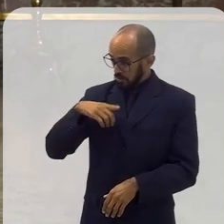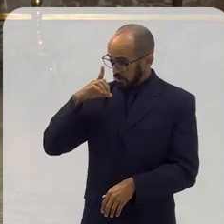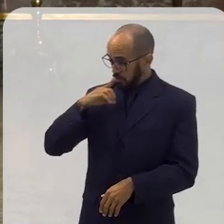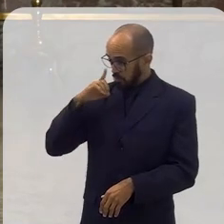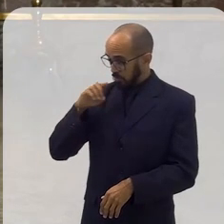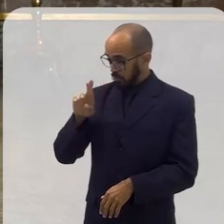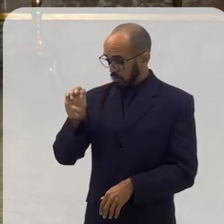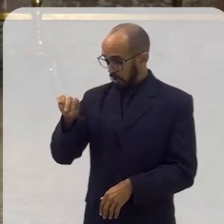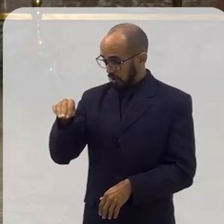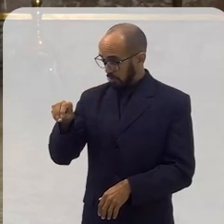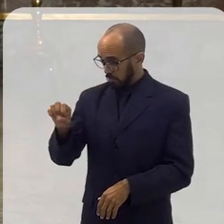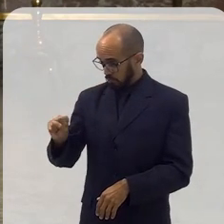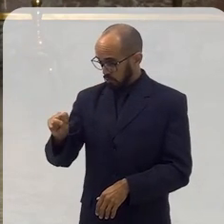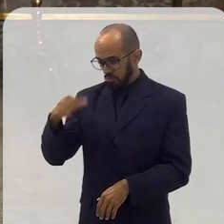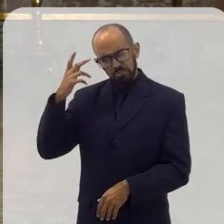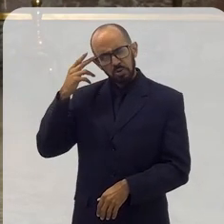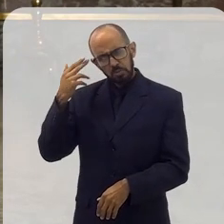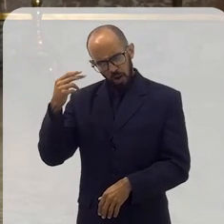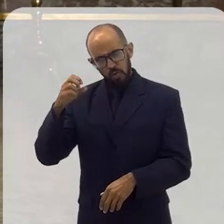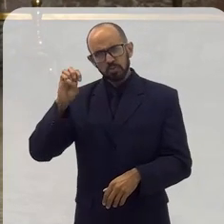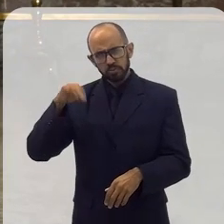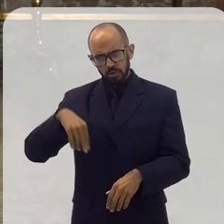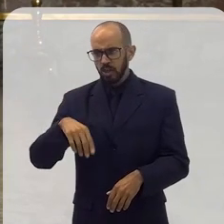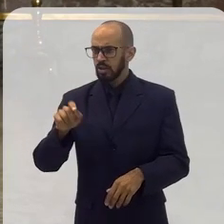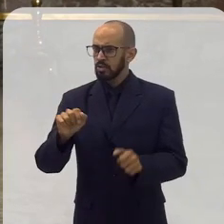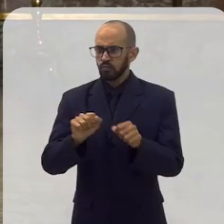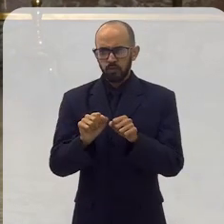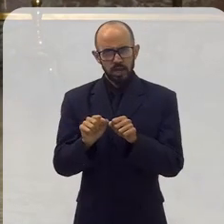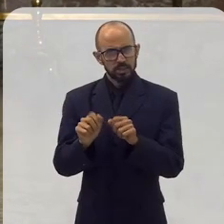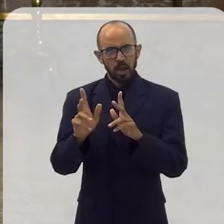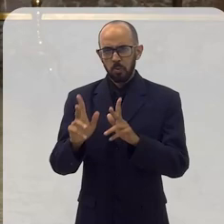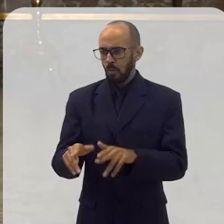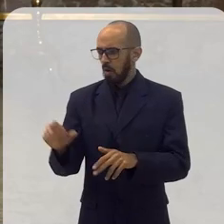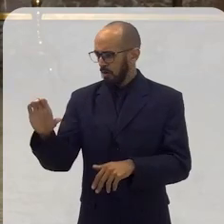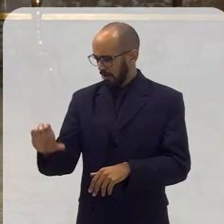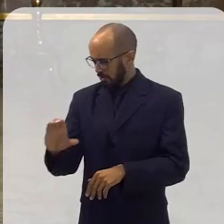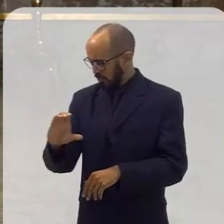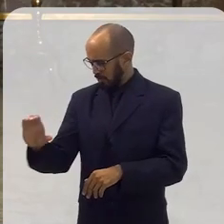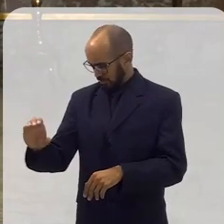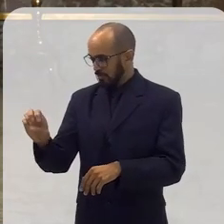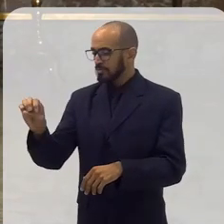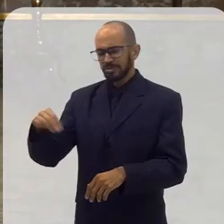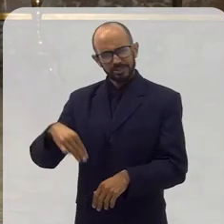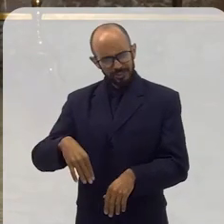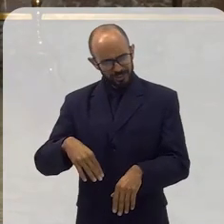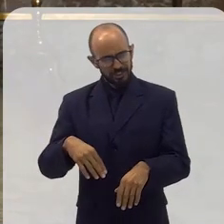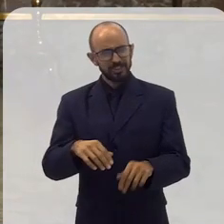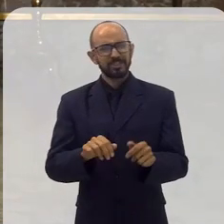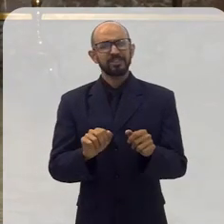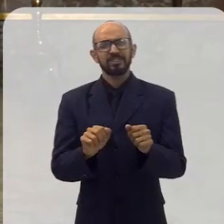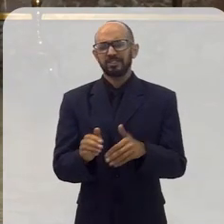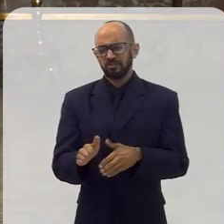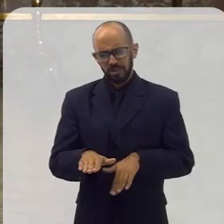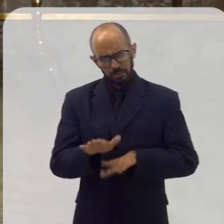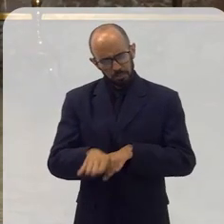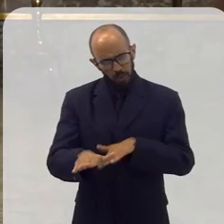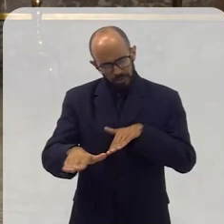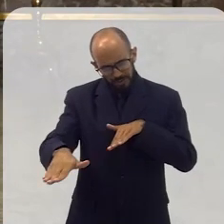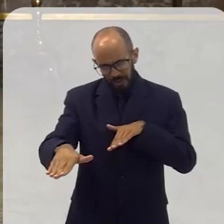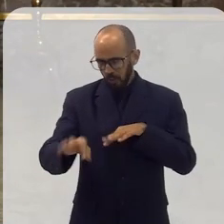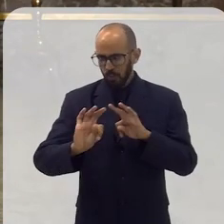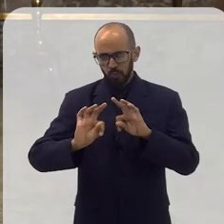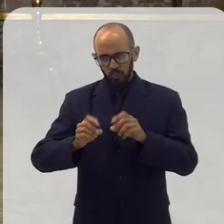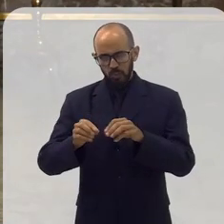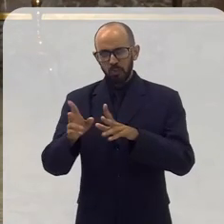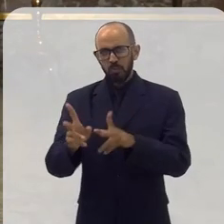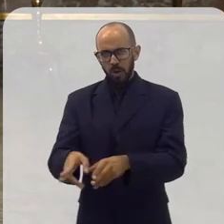de Ramos. Sim, com certeza. Normal. As Normal. pessoas trazem um ramo, os E galhos as para serem crianças têm abençoados.